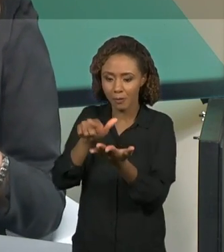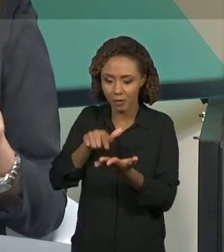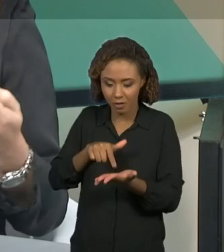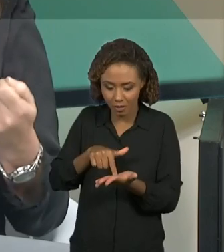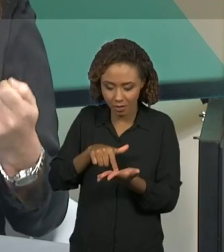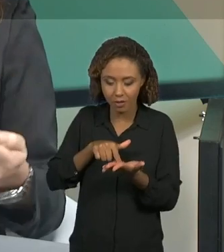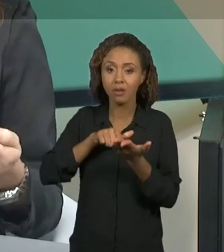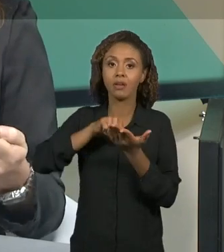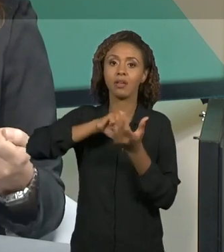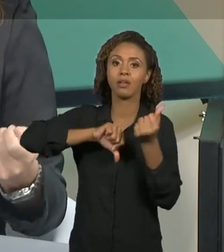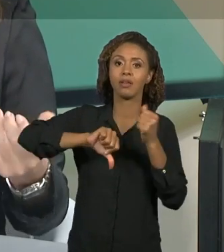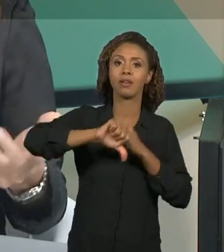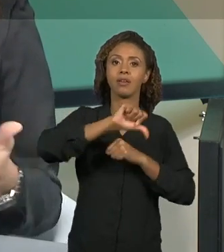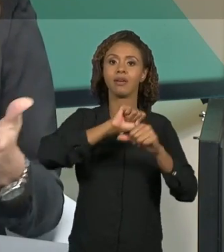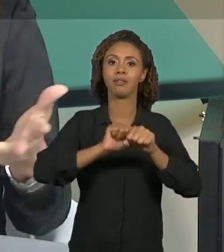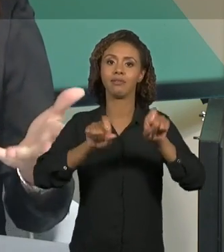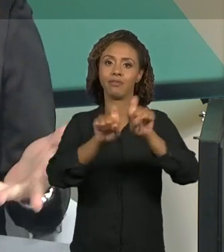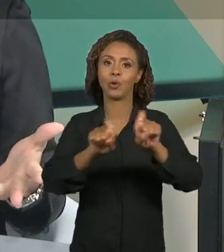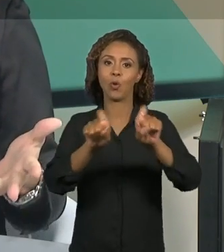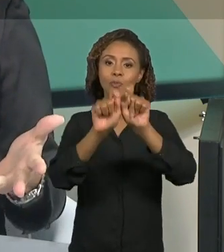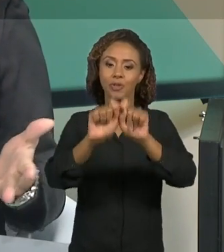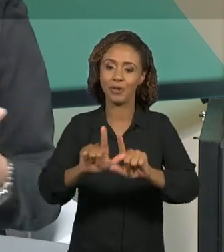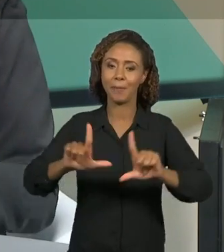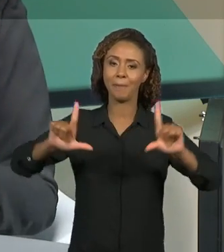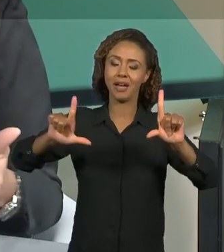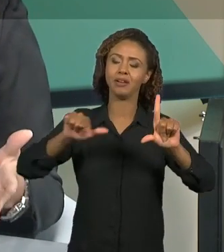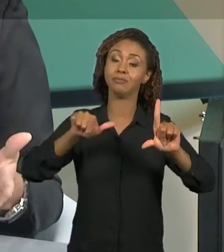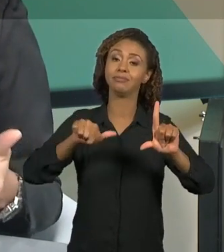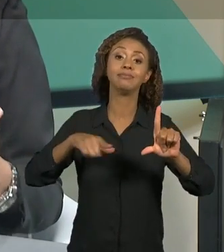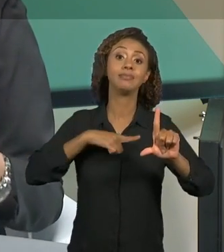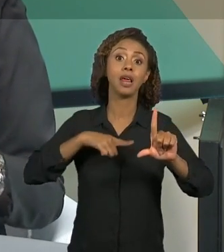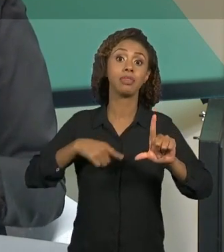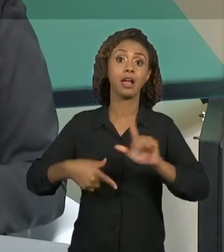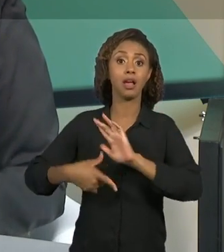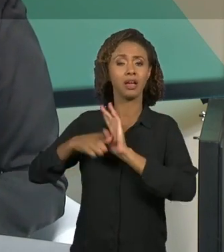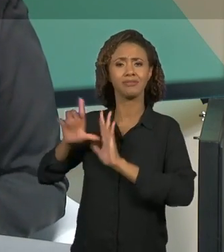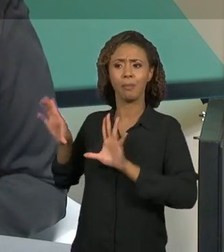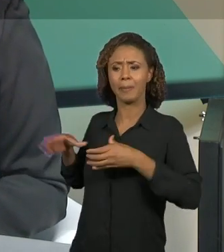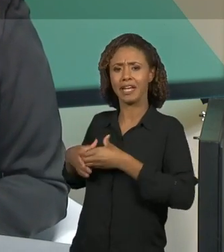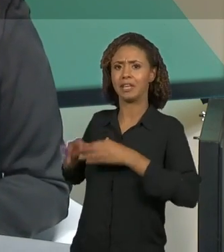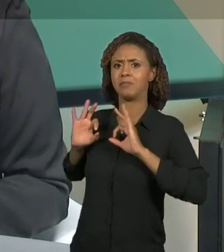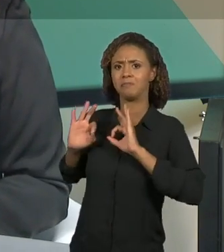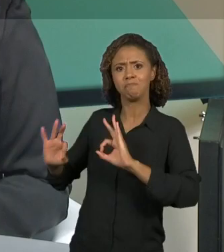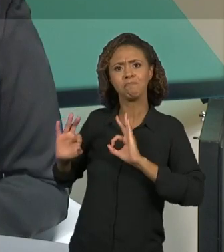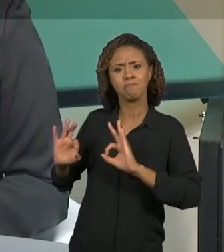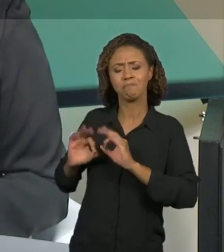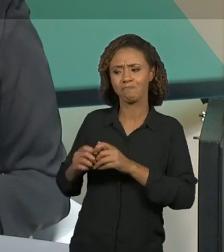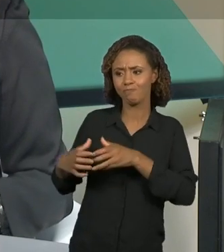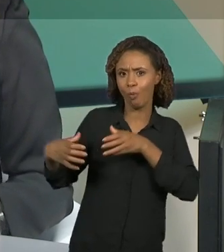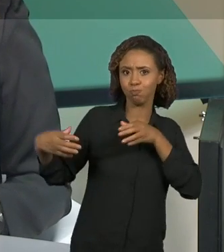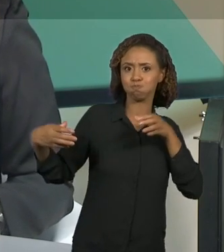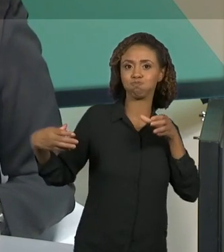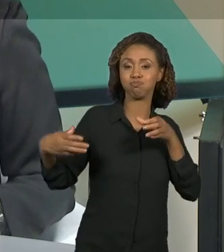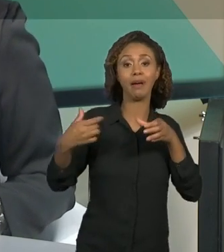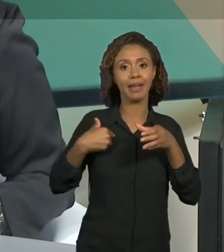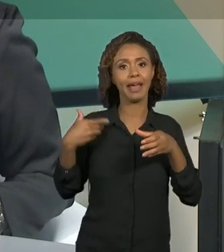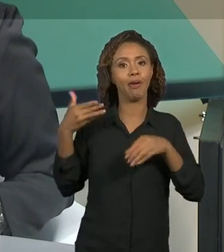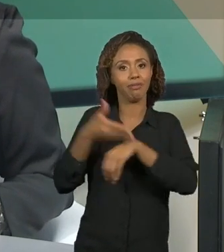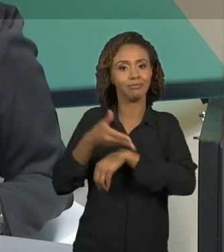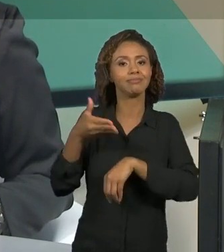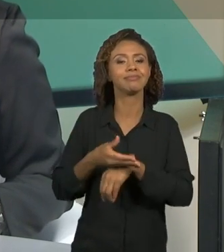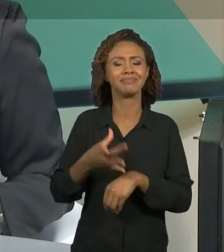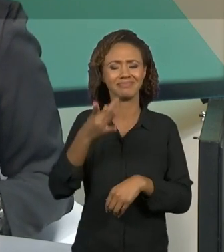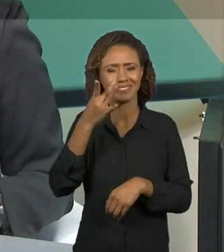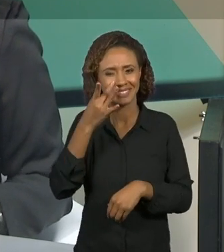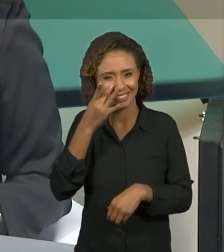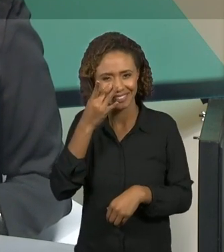e transformar em digital e para isso a gente tem uma equipe enorme e eu tô muito presente então assim verei vocês